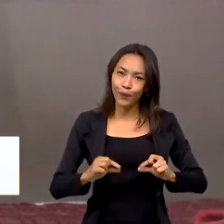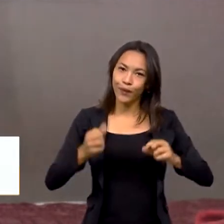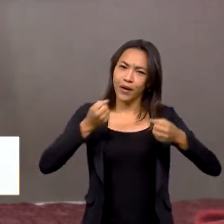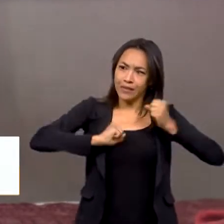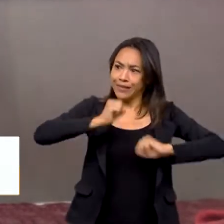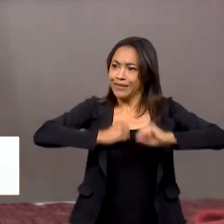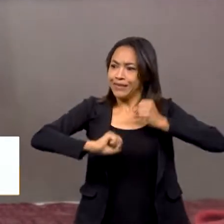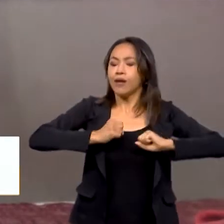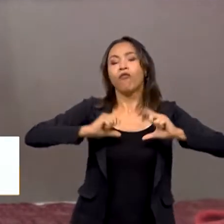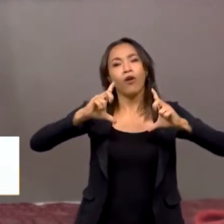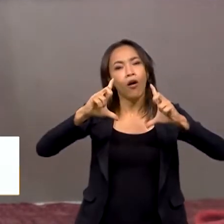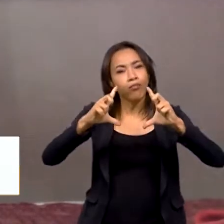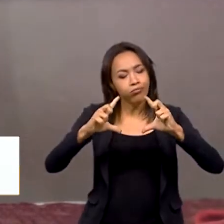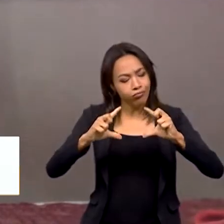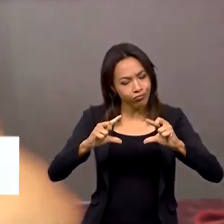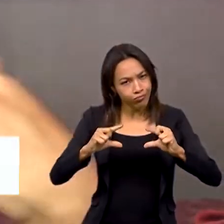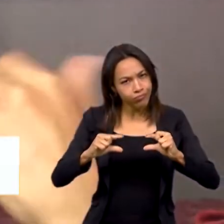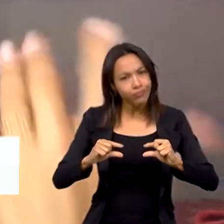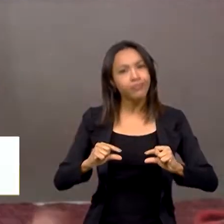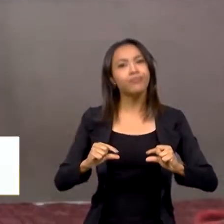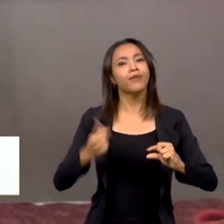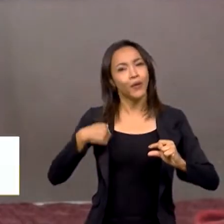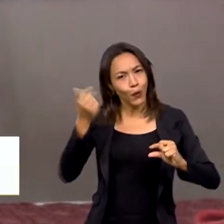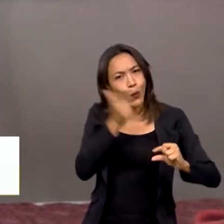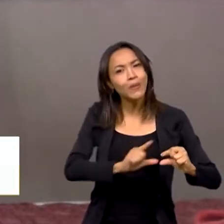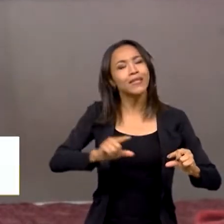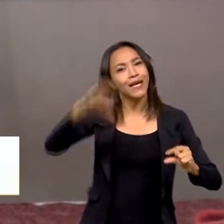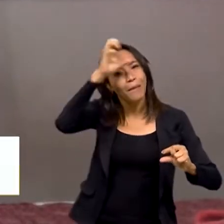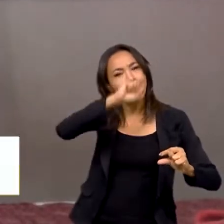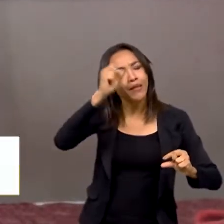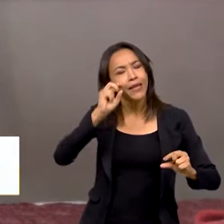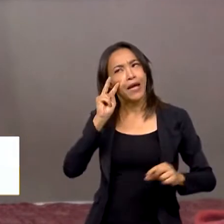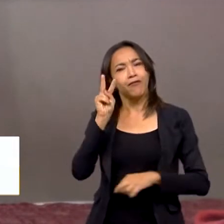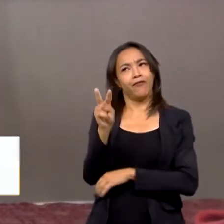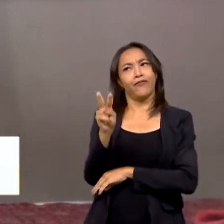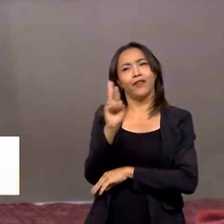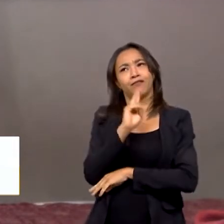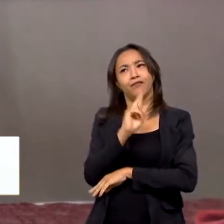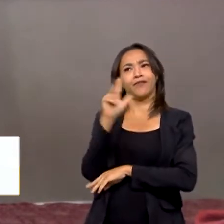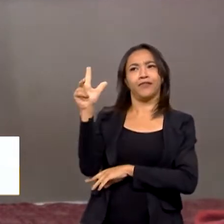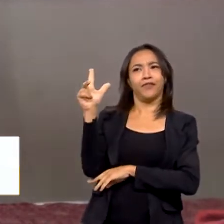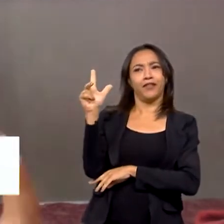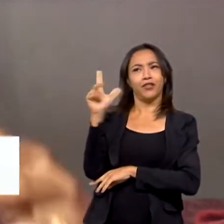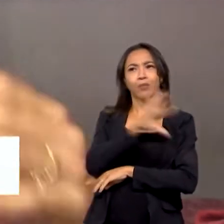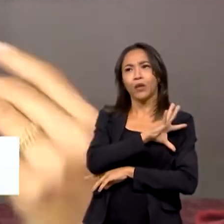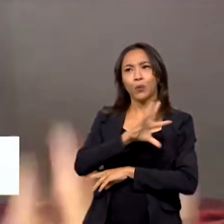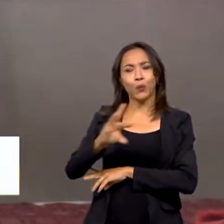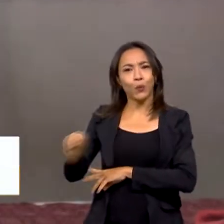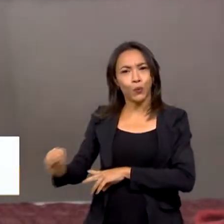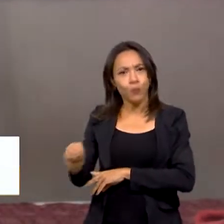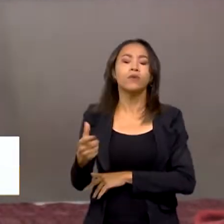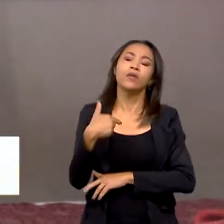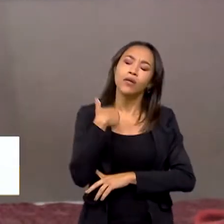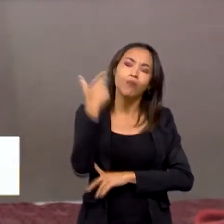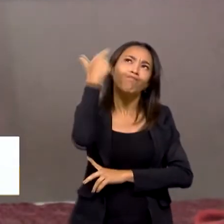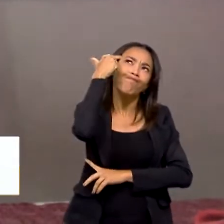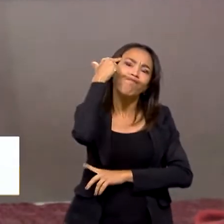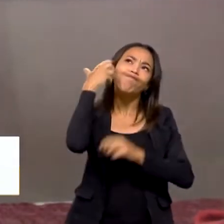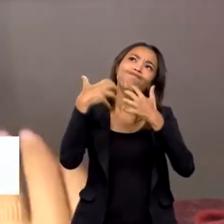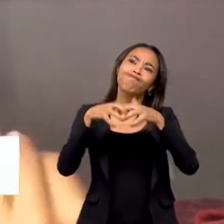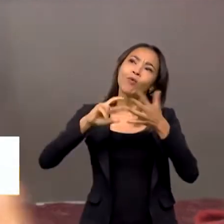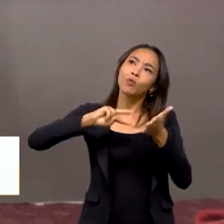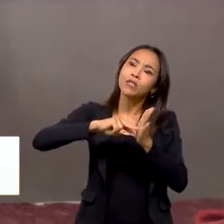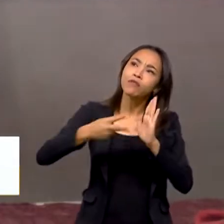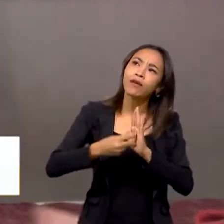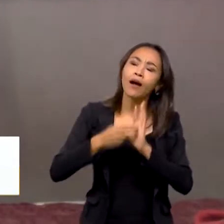olhar, eu consegui aprender a ter um olhar diferente para tudo aquilo e me ajudou a ressignificar todo o problema,